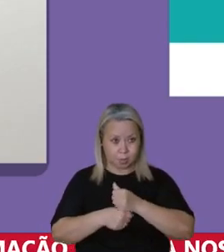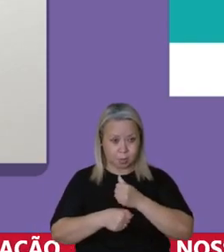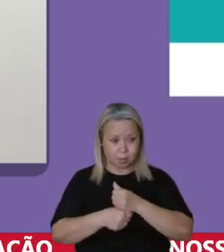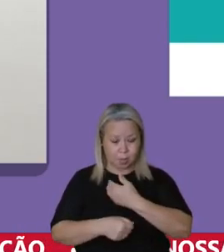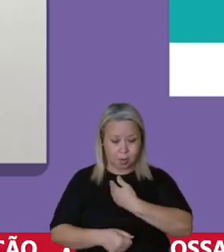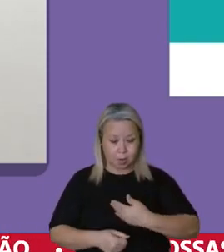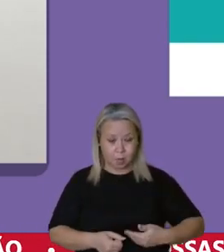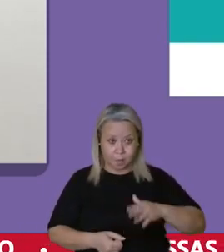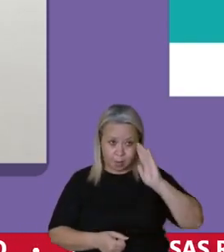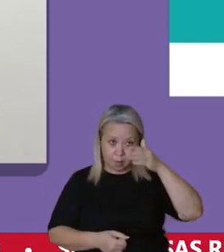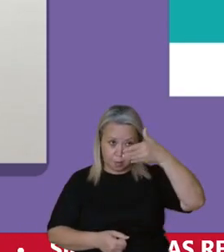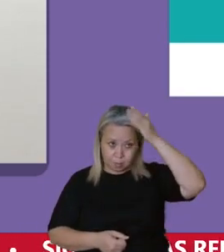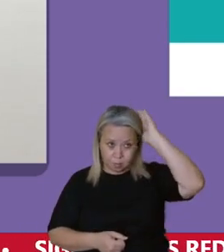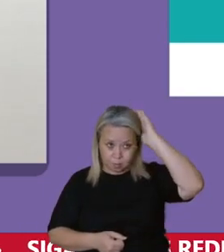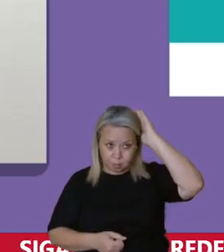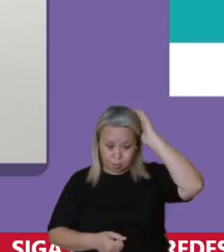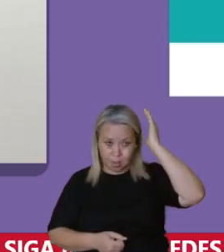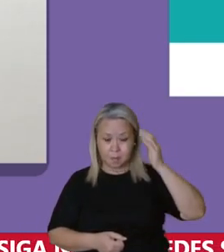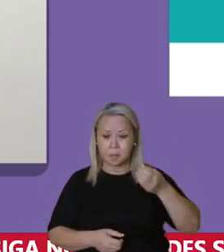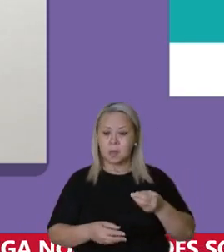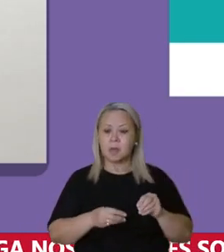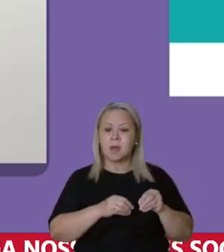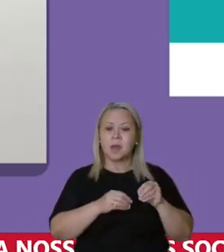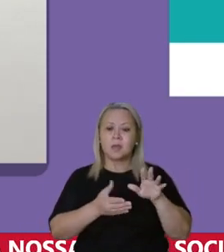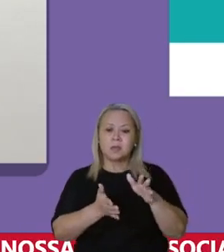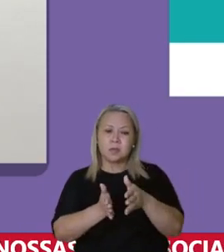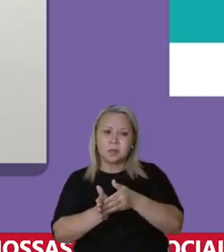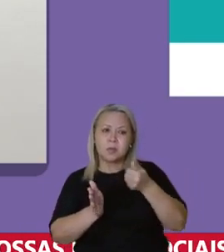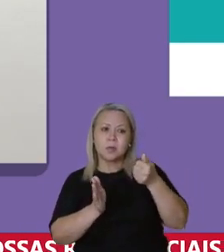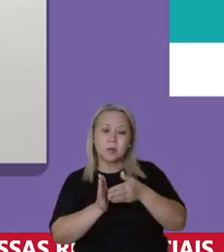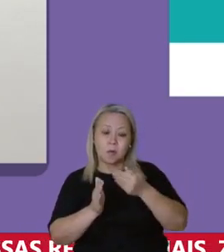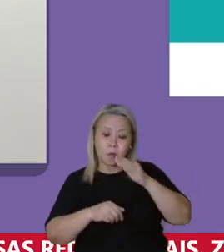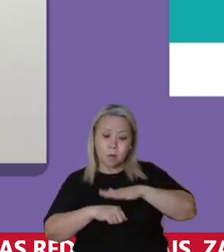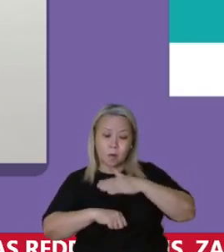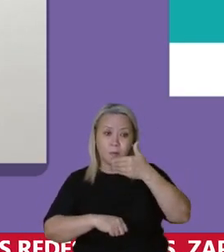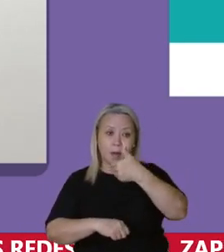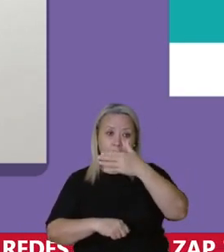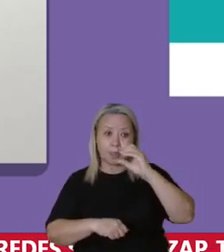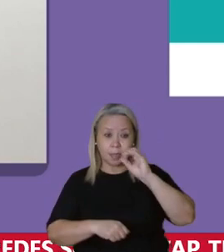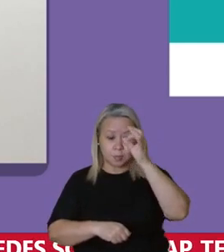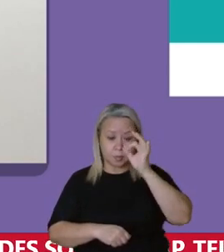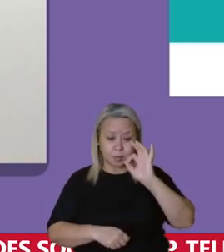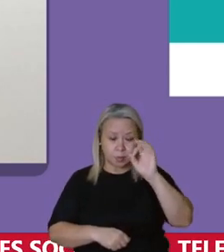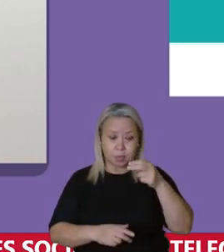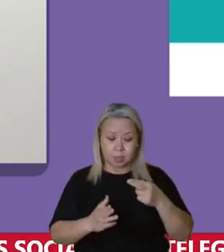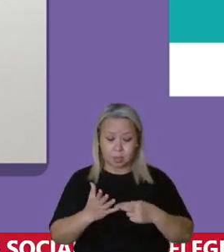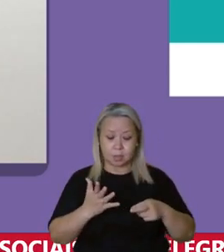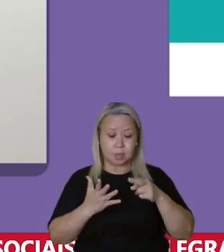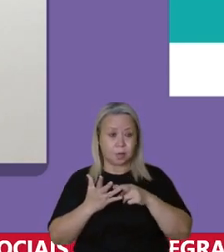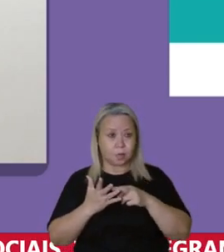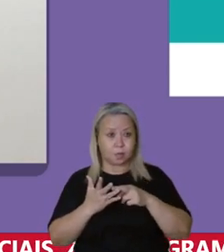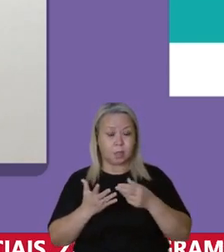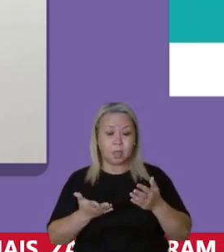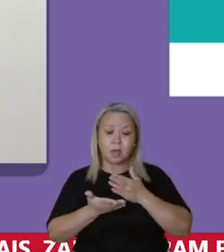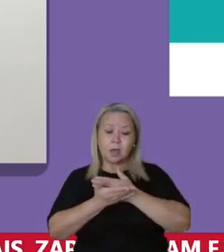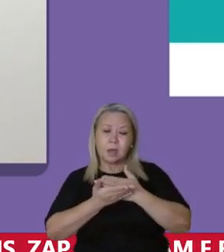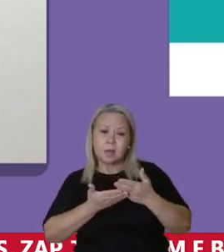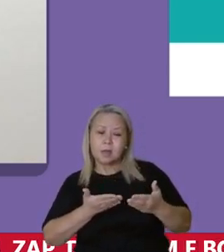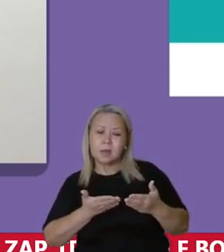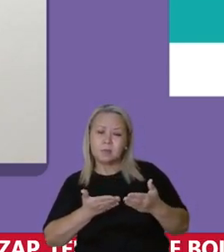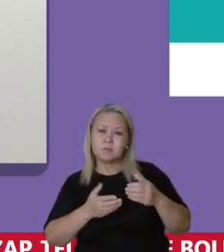governo Temer, se retirou mais 10% desse recurso. Ou seja, desde os